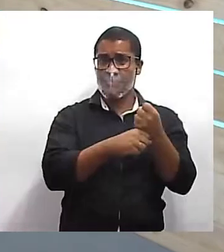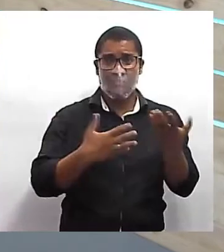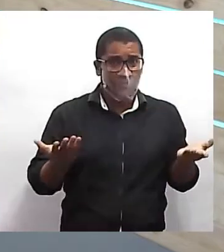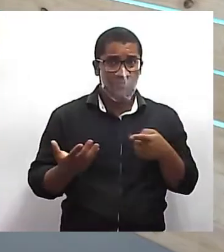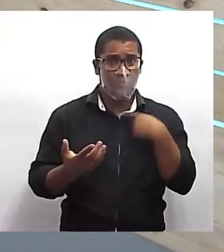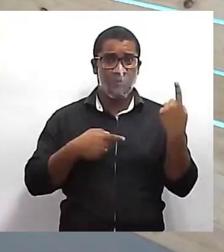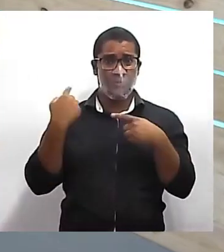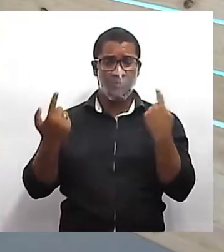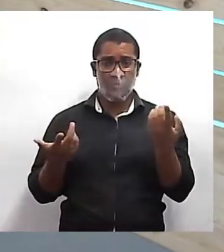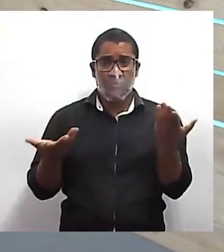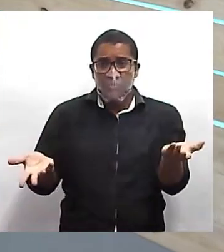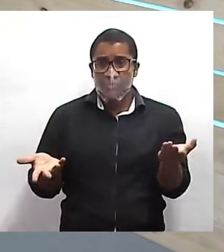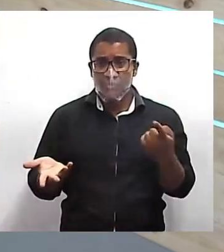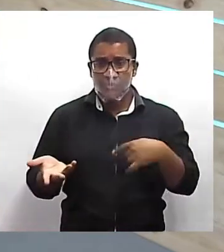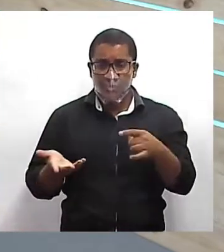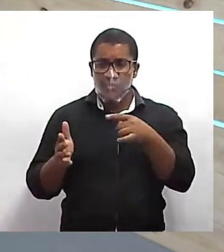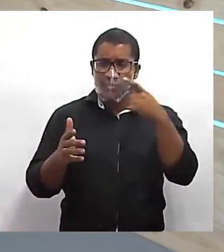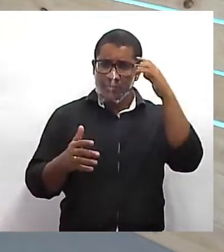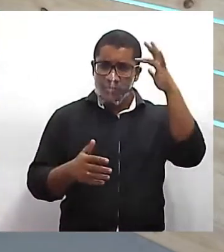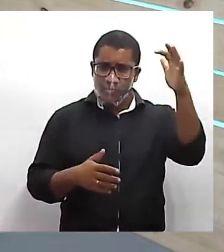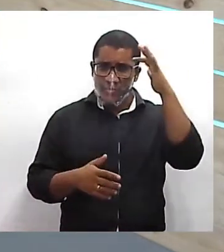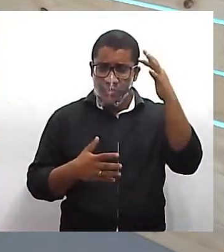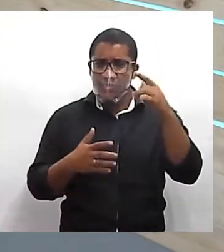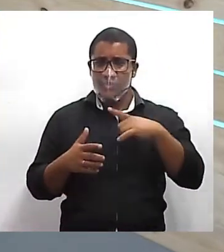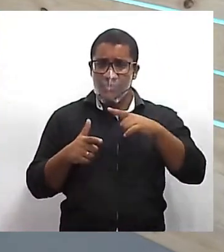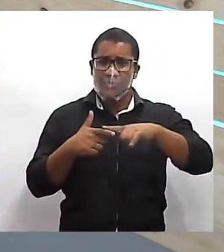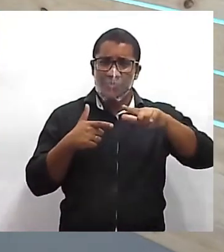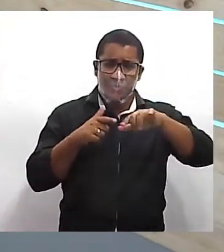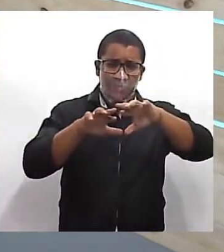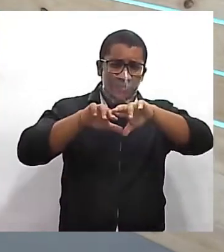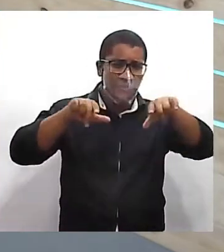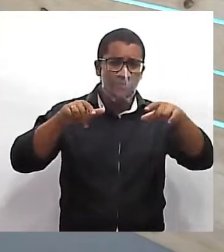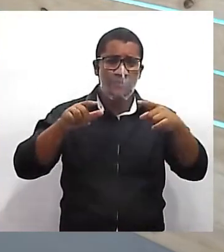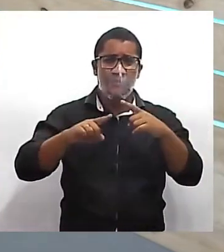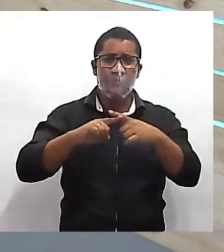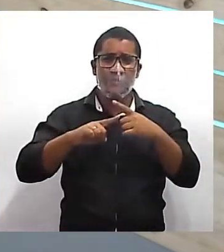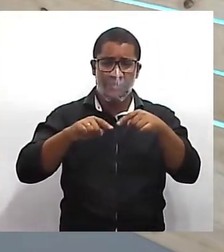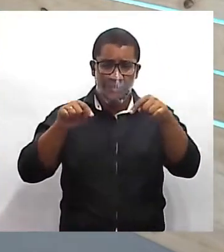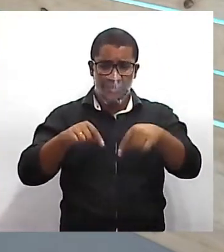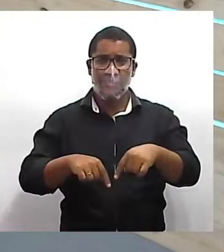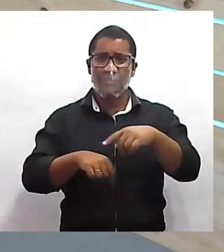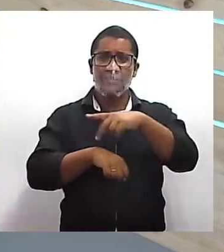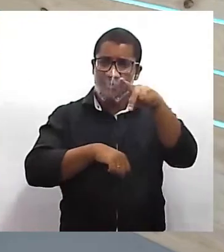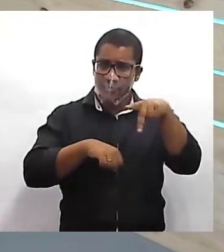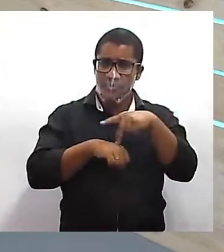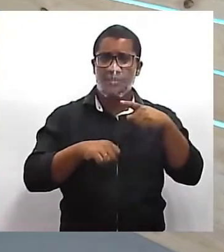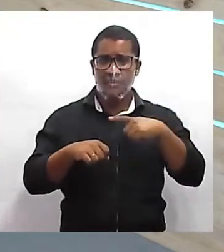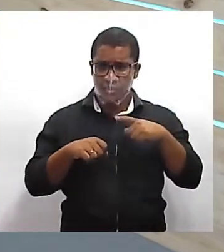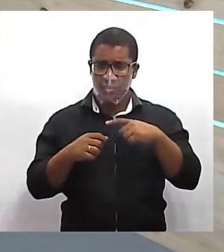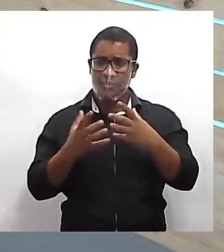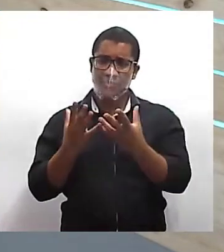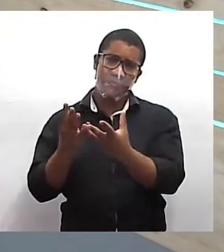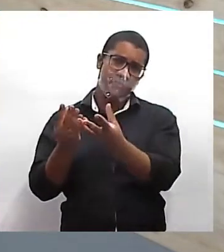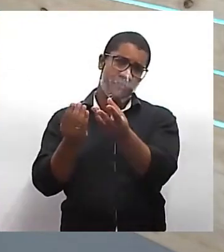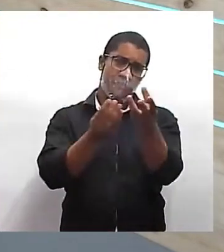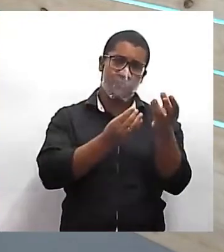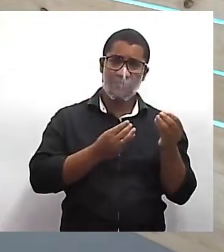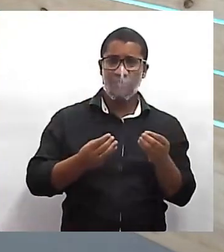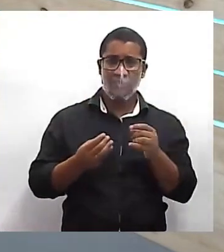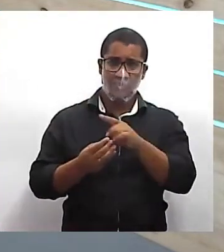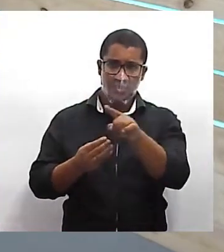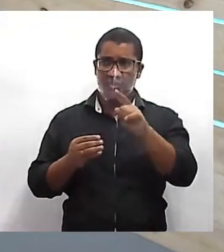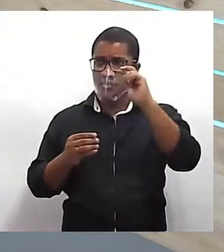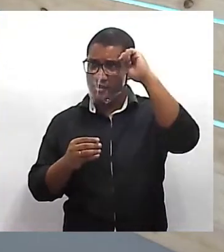essas análises, essas problematizações, essa discussão. Porque em um país extremamente plural, onde a maior parte da população se declara